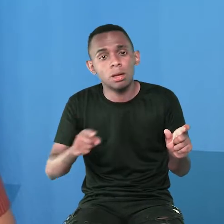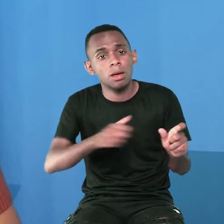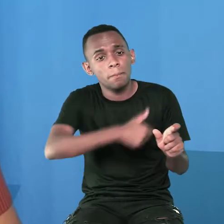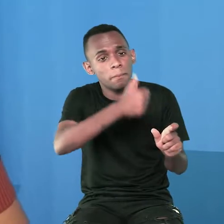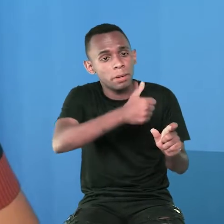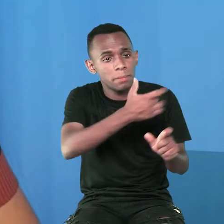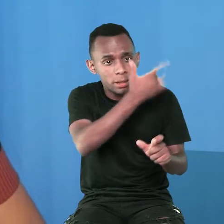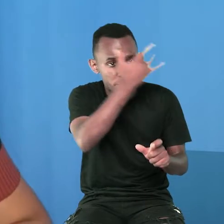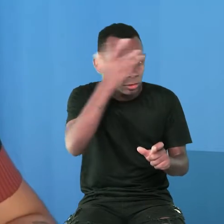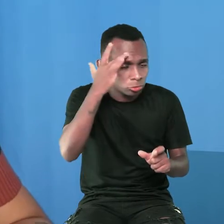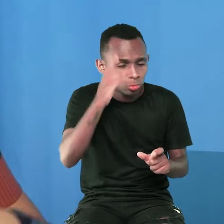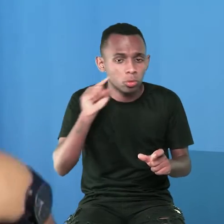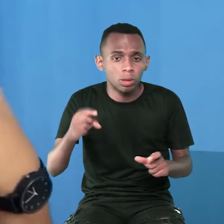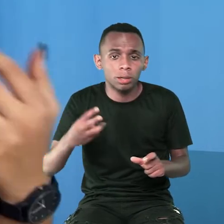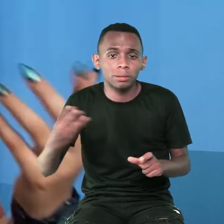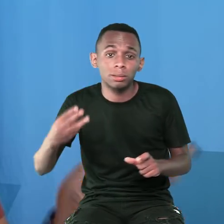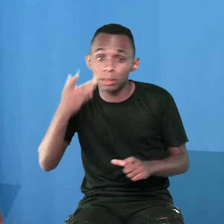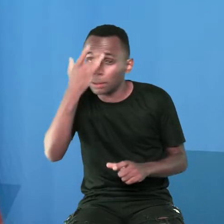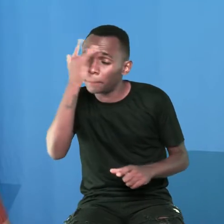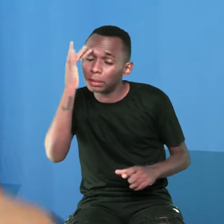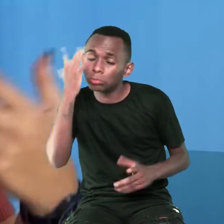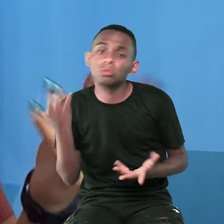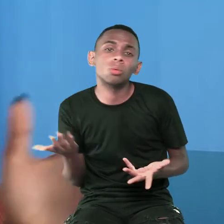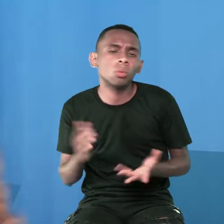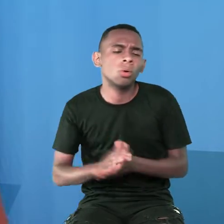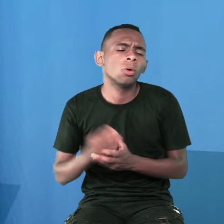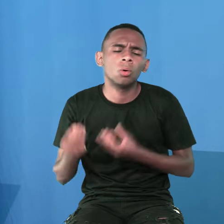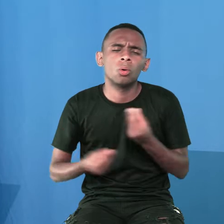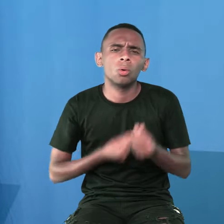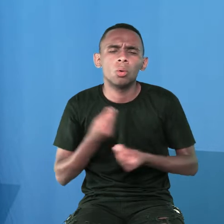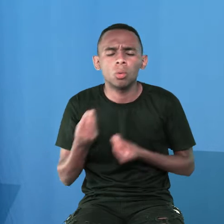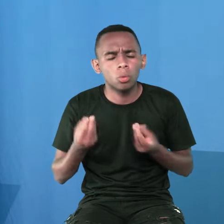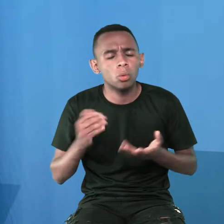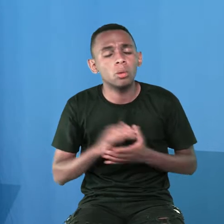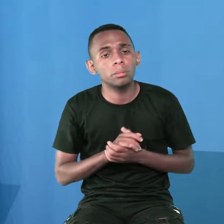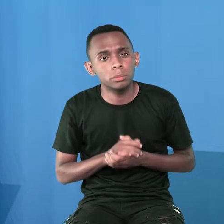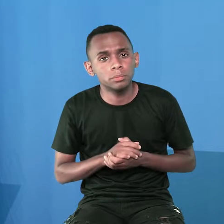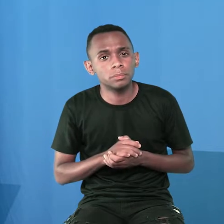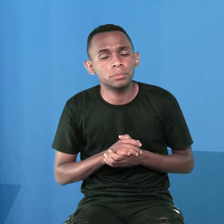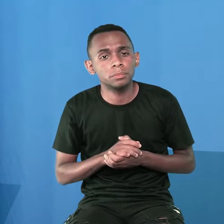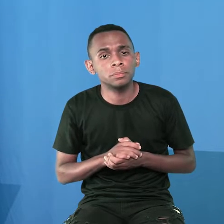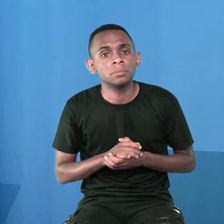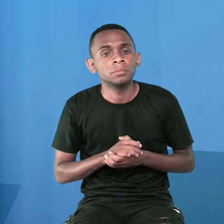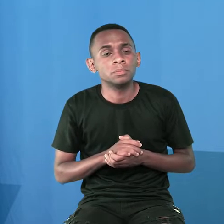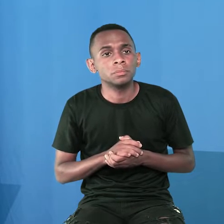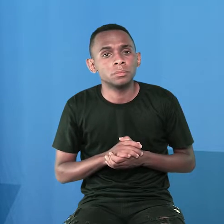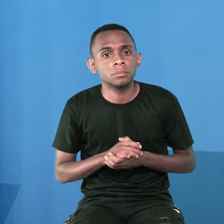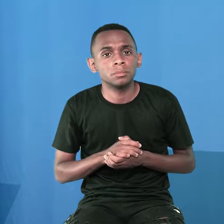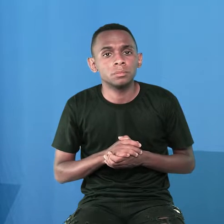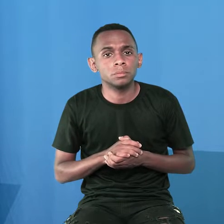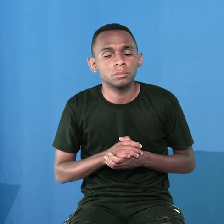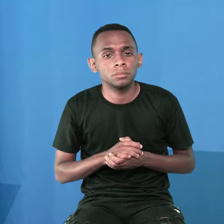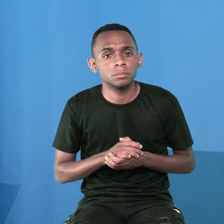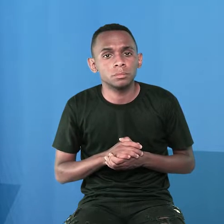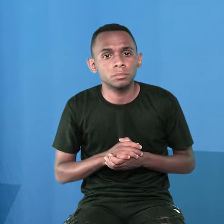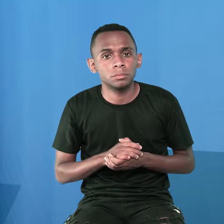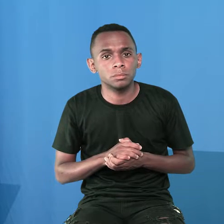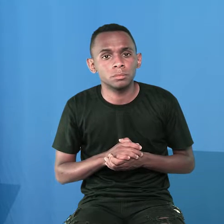primeira pessoa, né, a personagem uhum. principal nesse tom confessional e a mais em terceira pessoa.